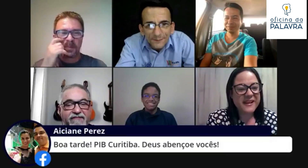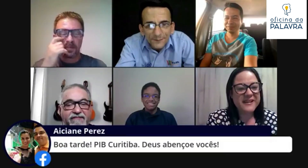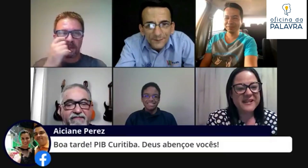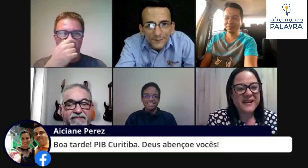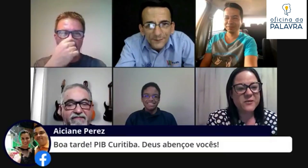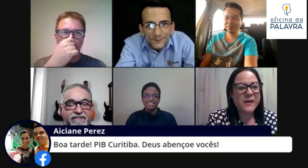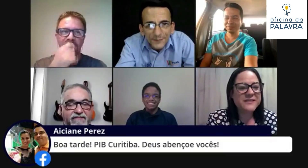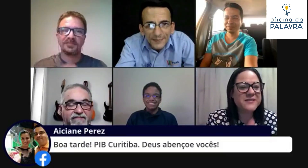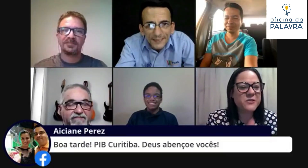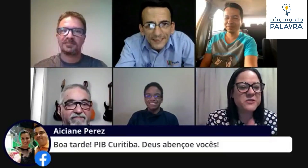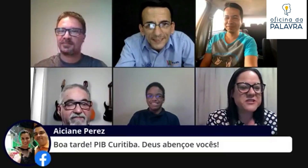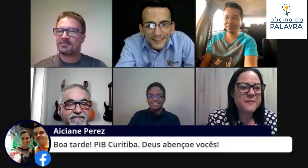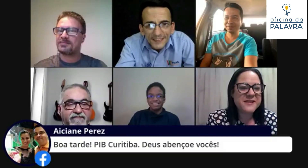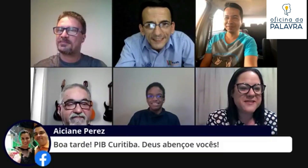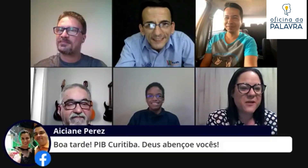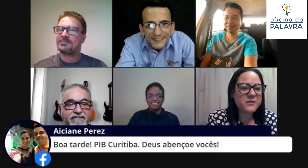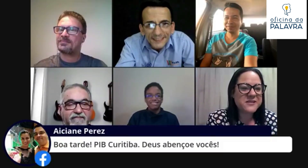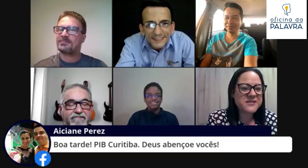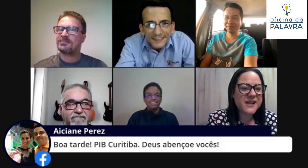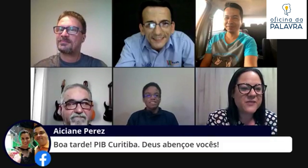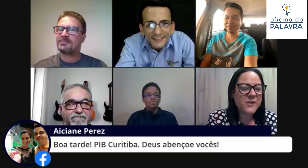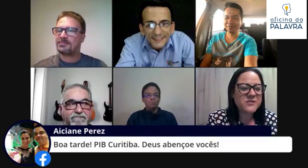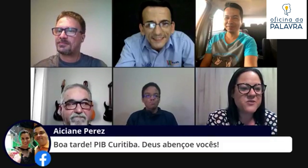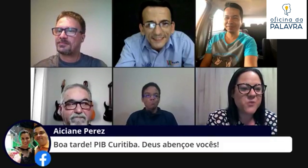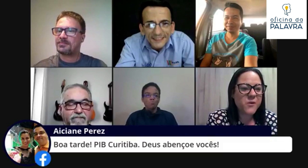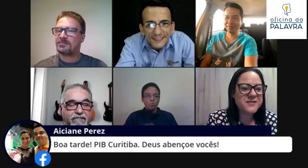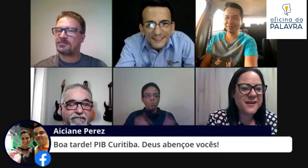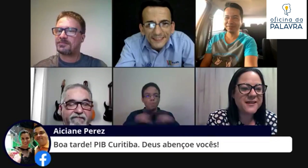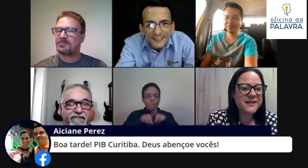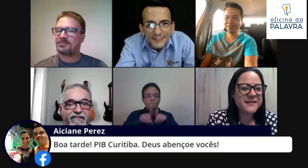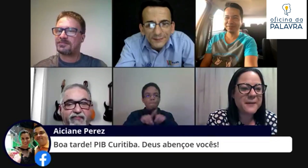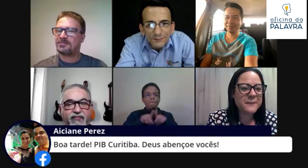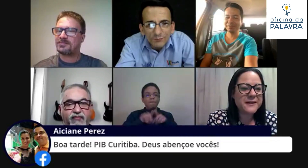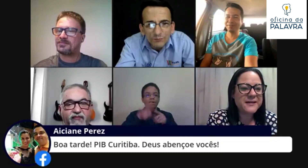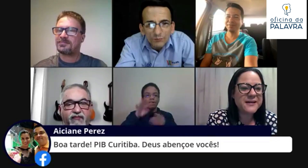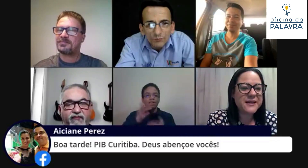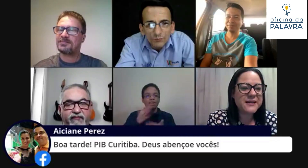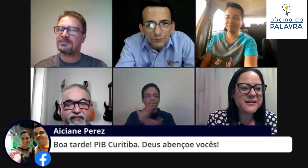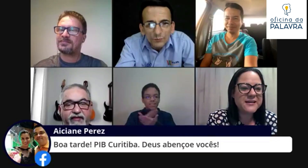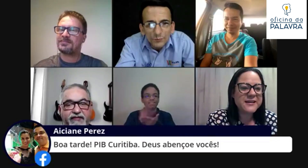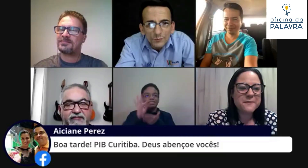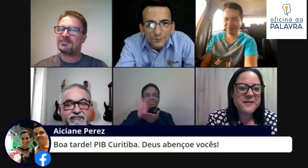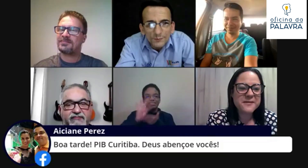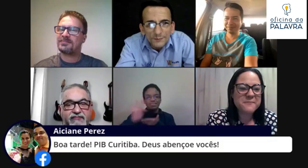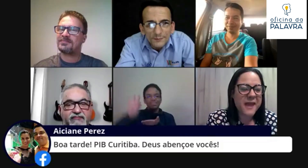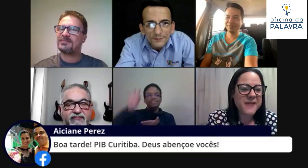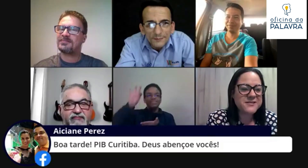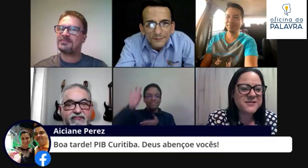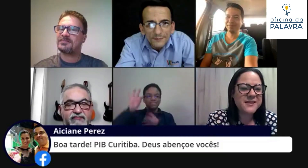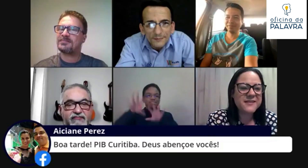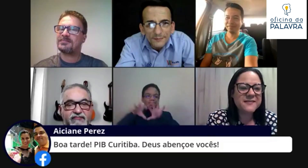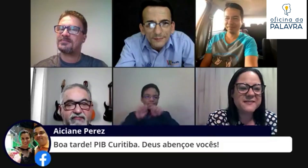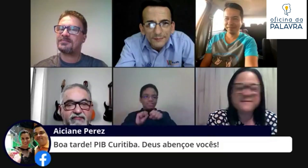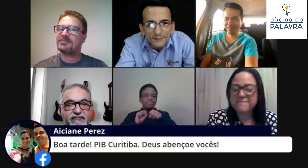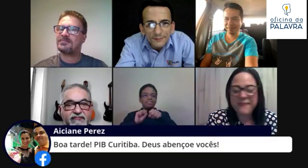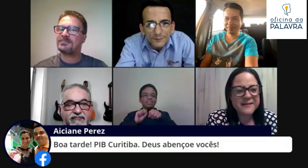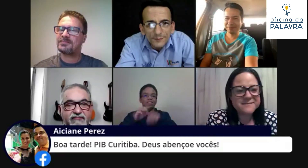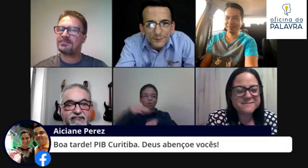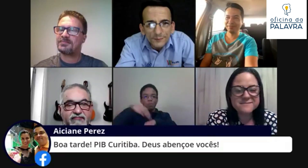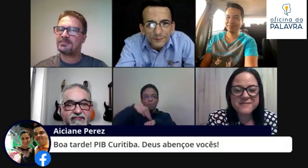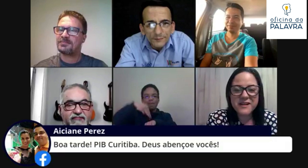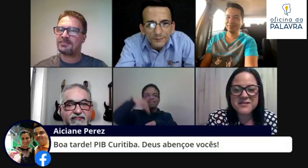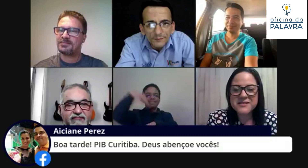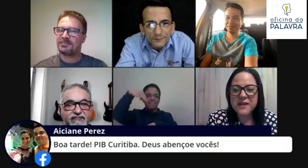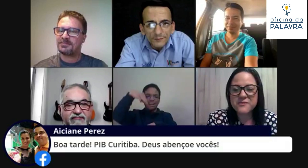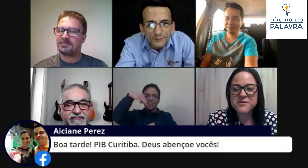Então, né, graduado em teologia, mas tem outras graduações aí na manga, mestre,